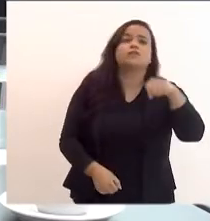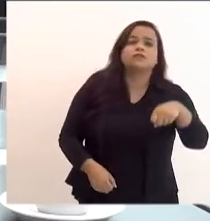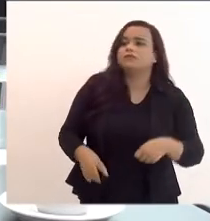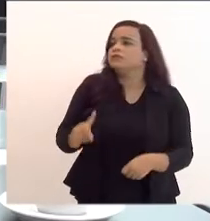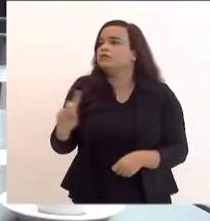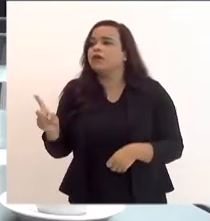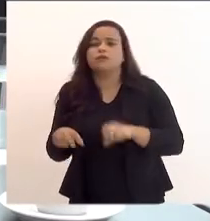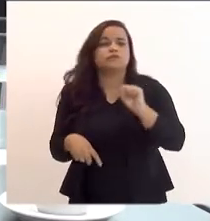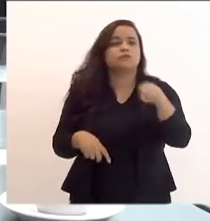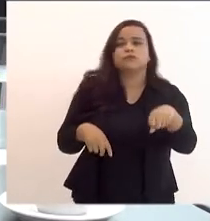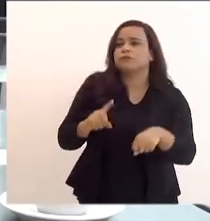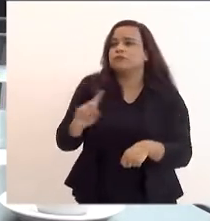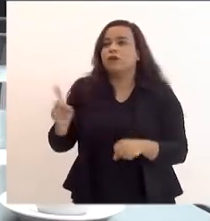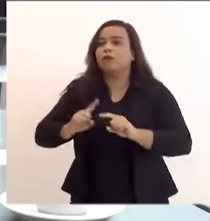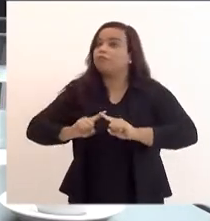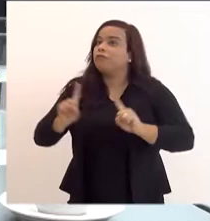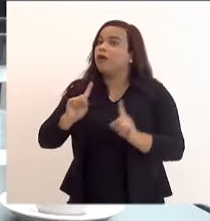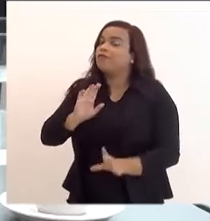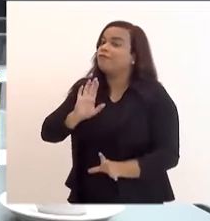Agora, votar